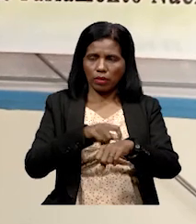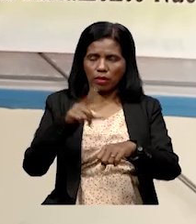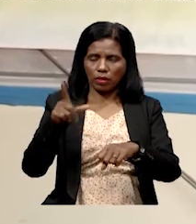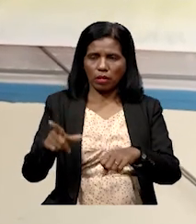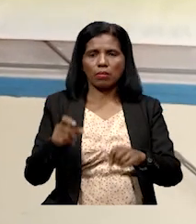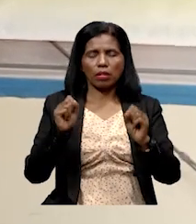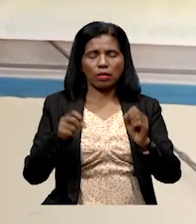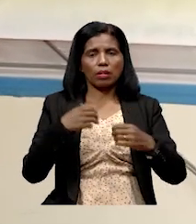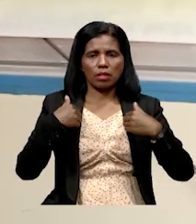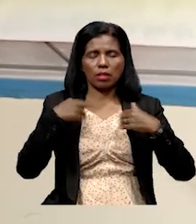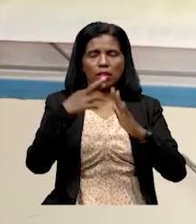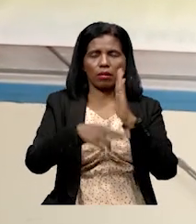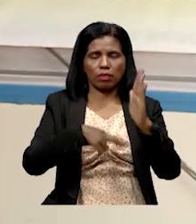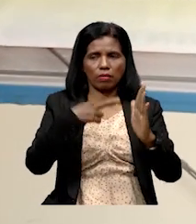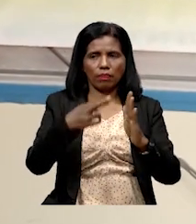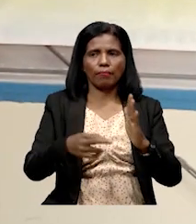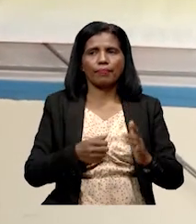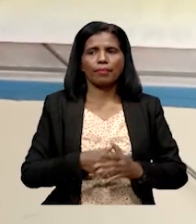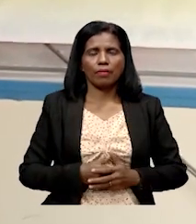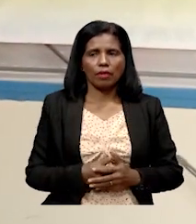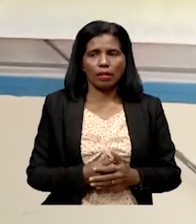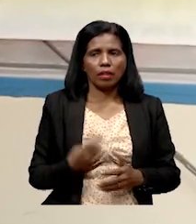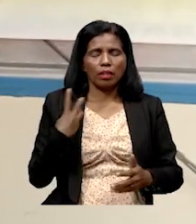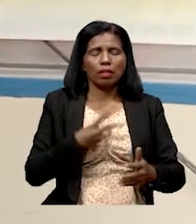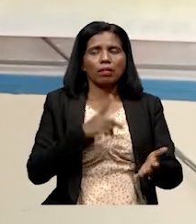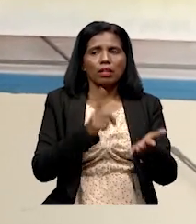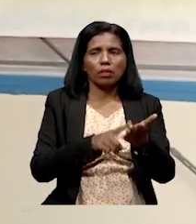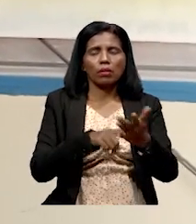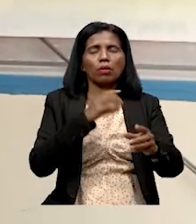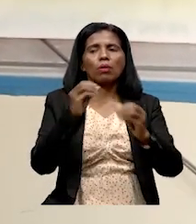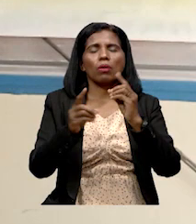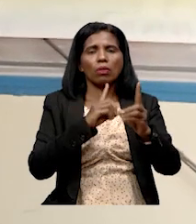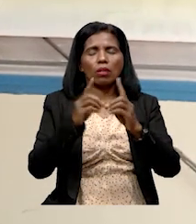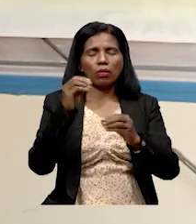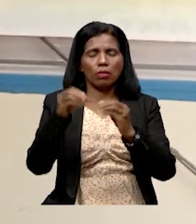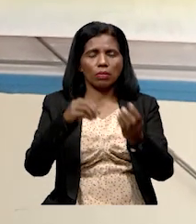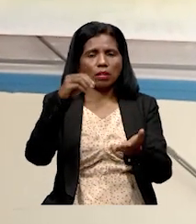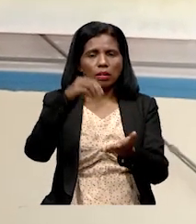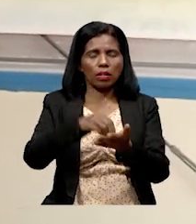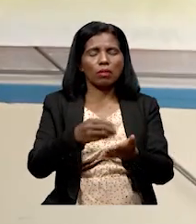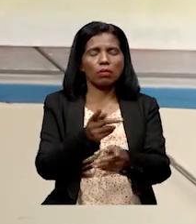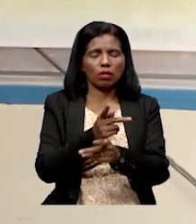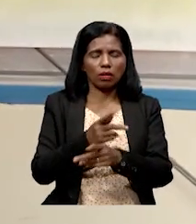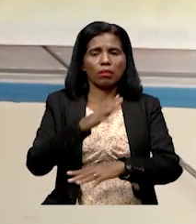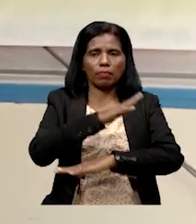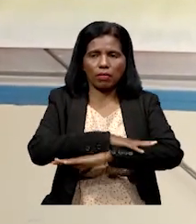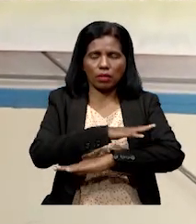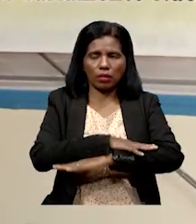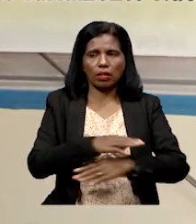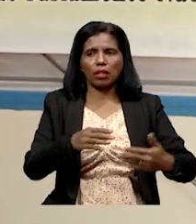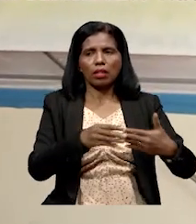regula. Nebe também discute fale qual é a forma para tur de dia mesa é e da ne conceito errado. Parlamento lidera